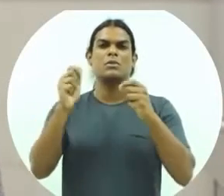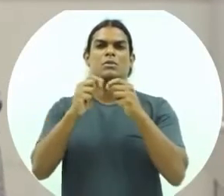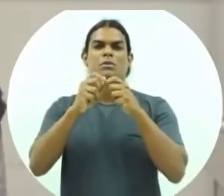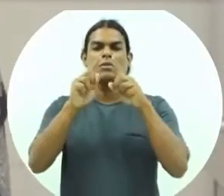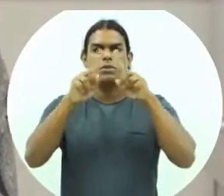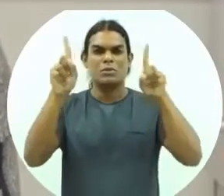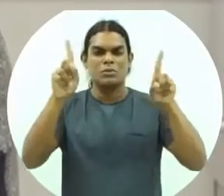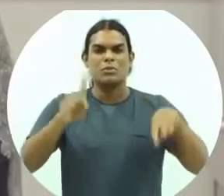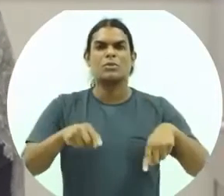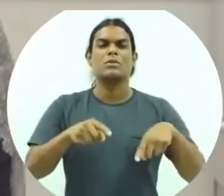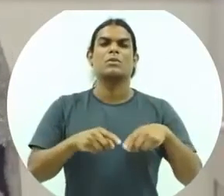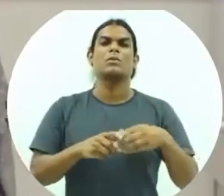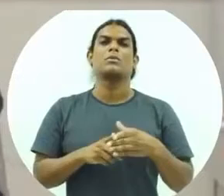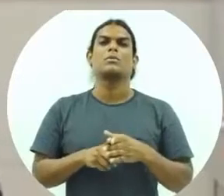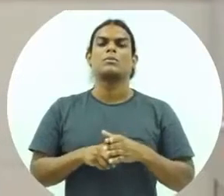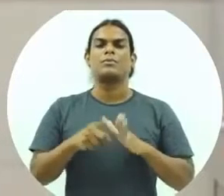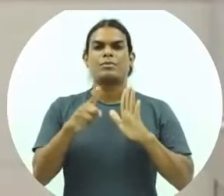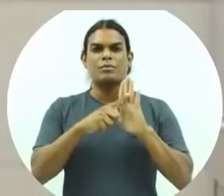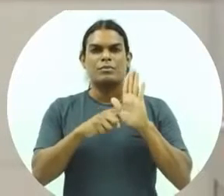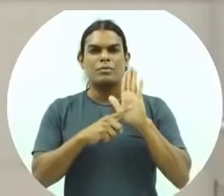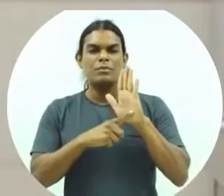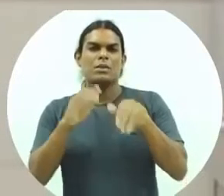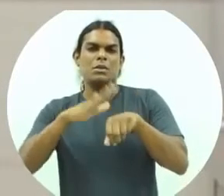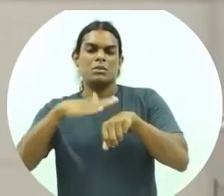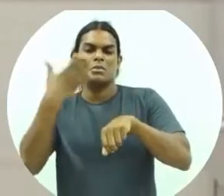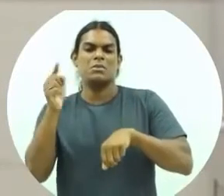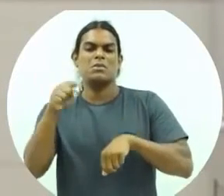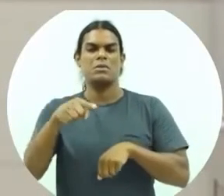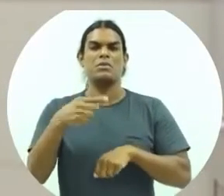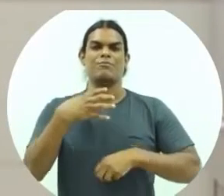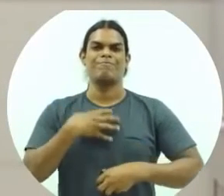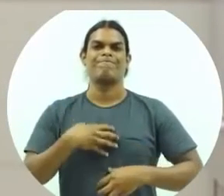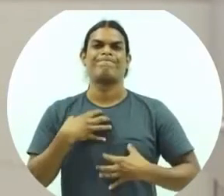um plano de ação de melhoria desses comportamentos.